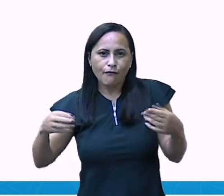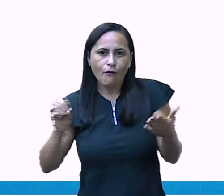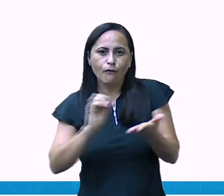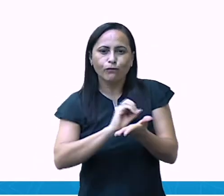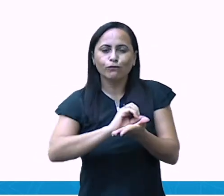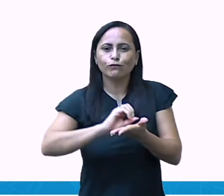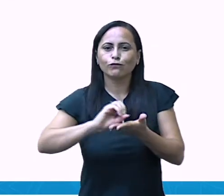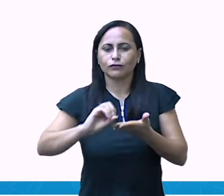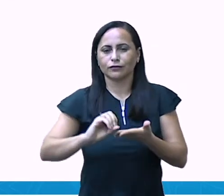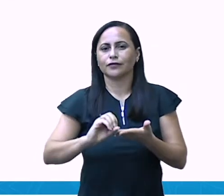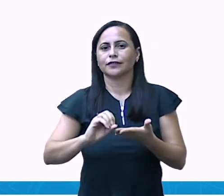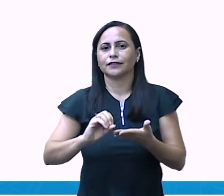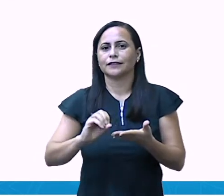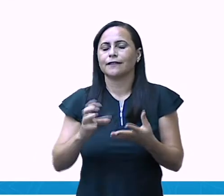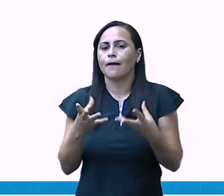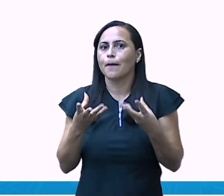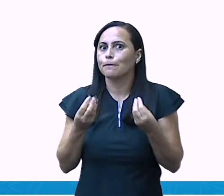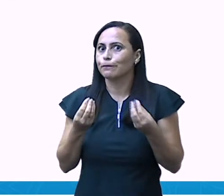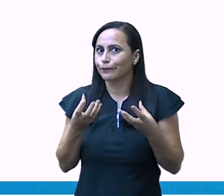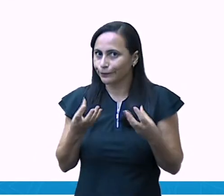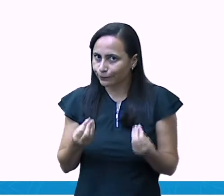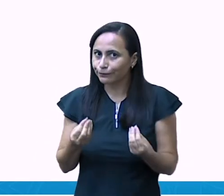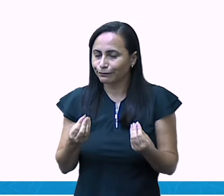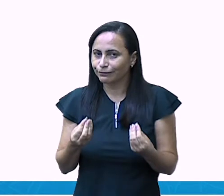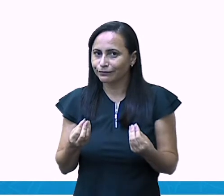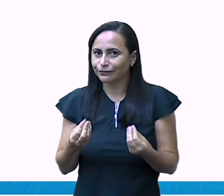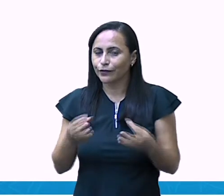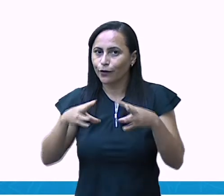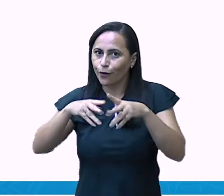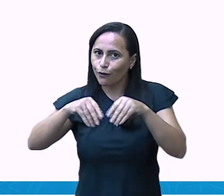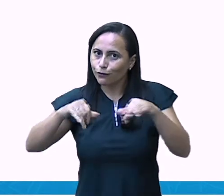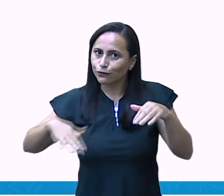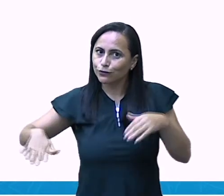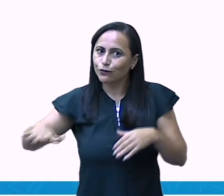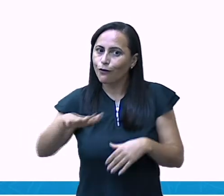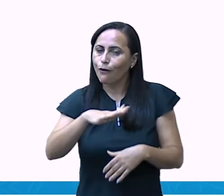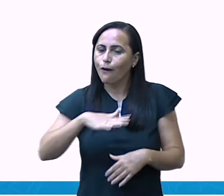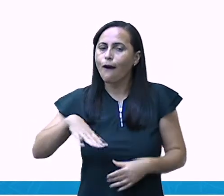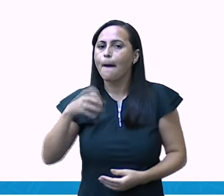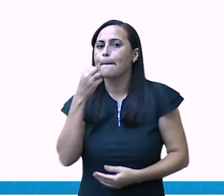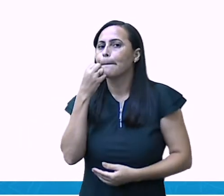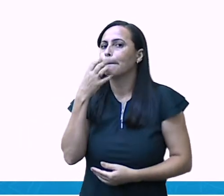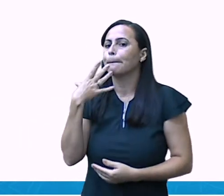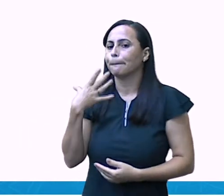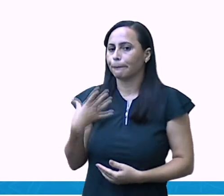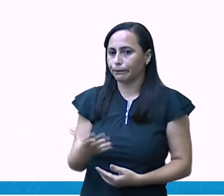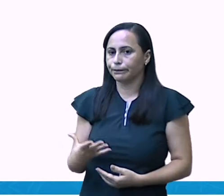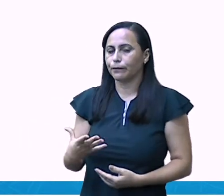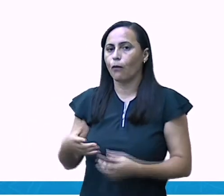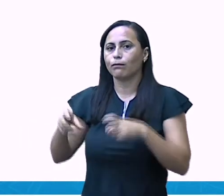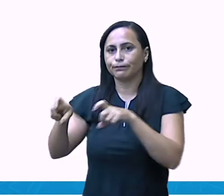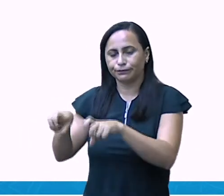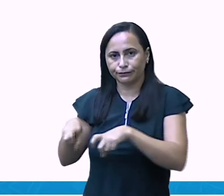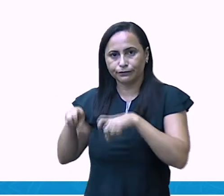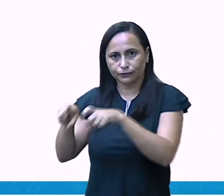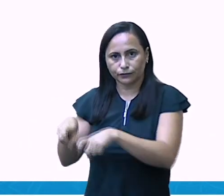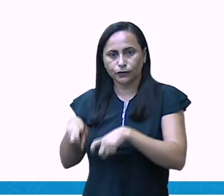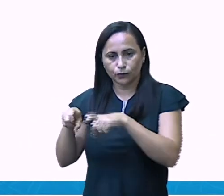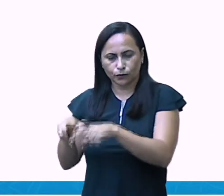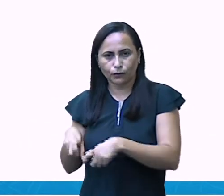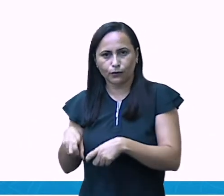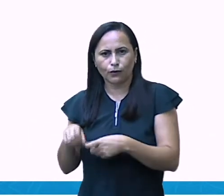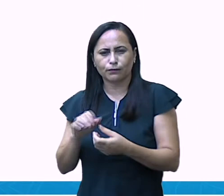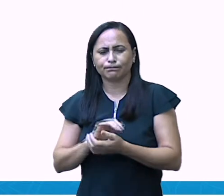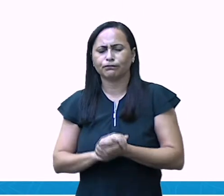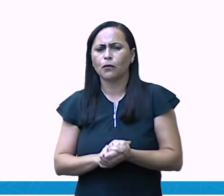mais matéria orgânica tem no solo, mais ela é saudável para o cultivo da agricultura. Seja para eu plantar